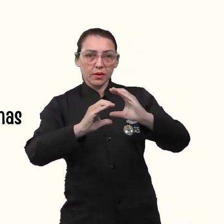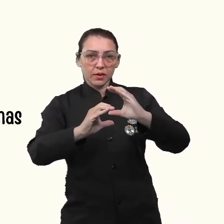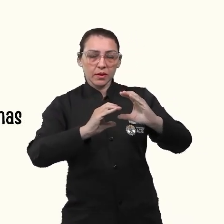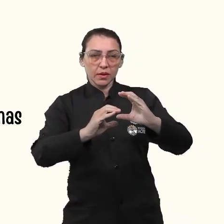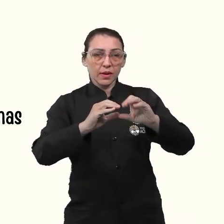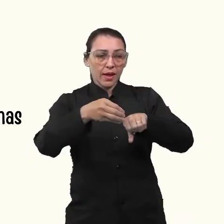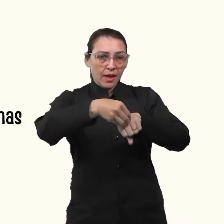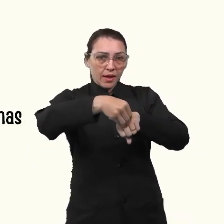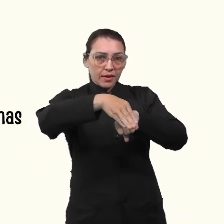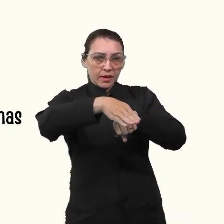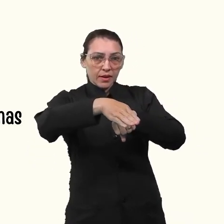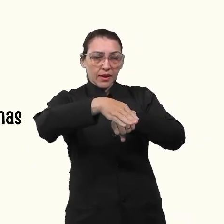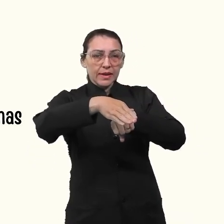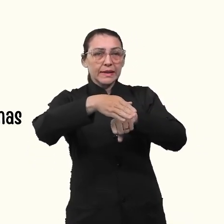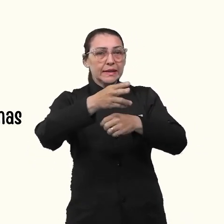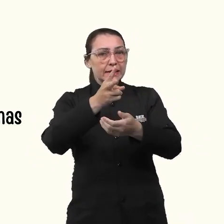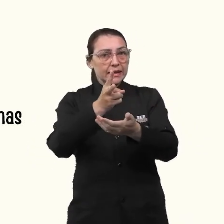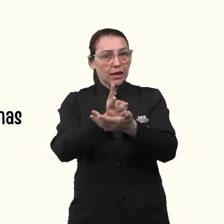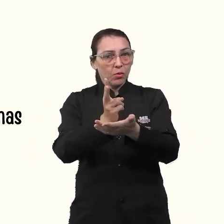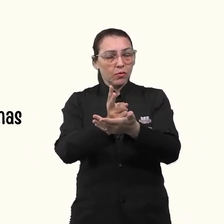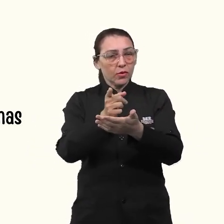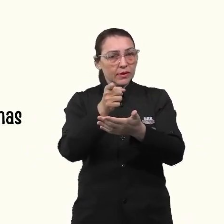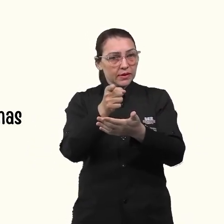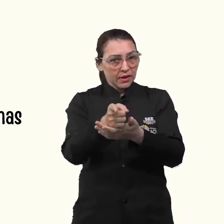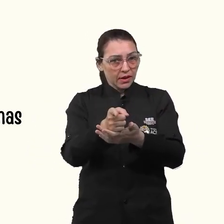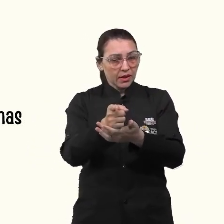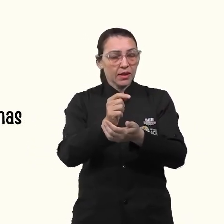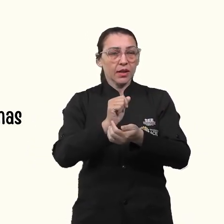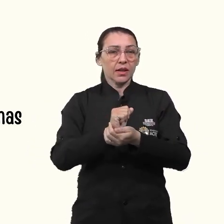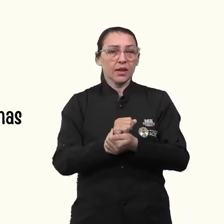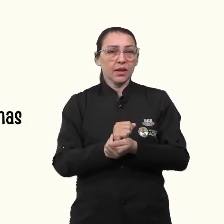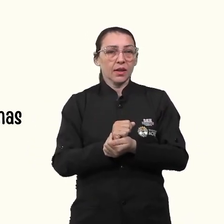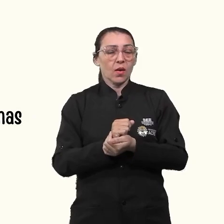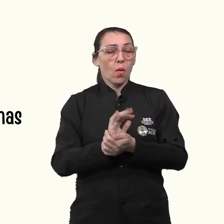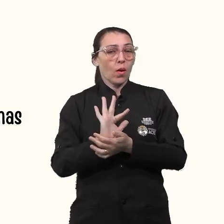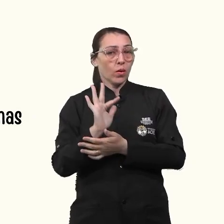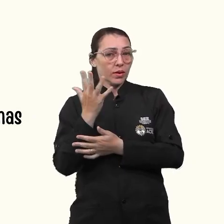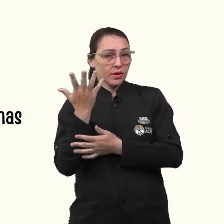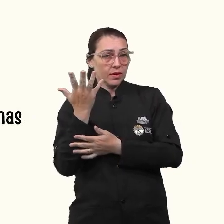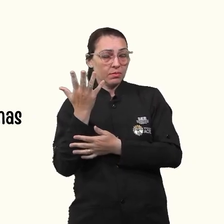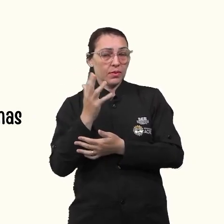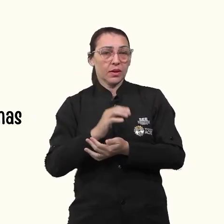a dica é, toda vez que você estiver em uma situação